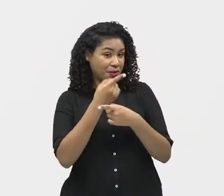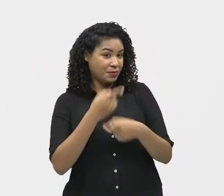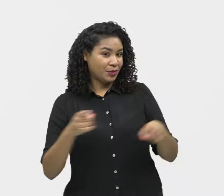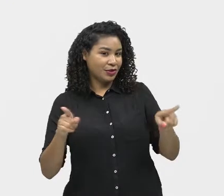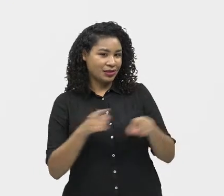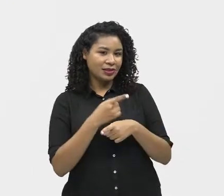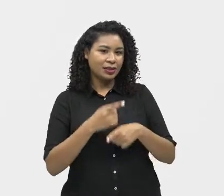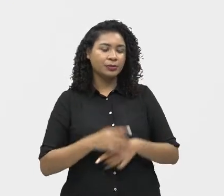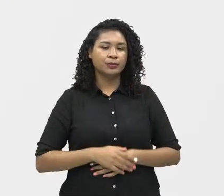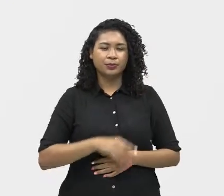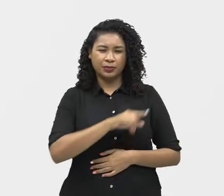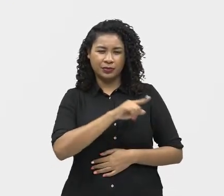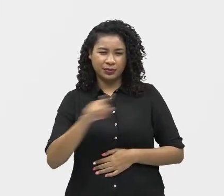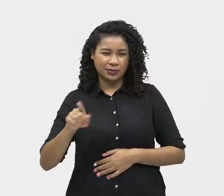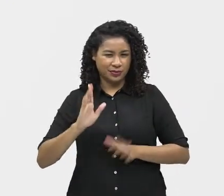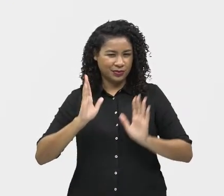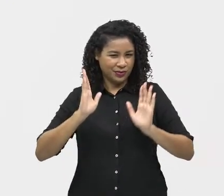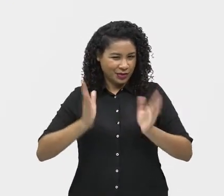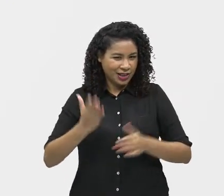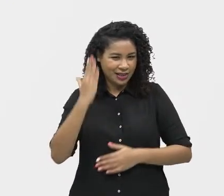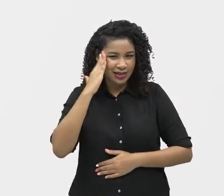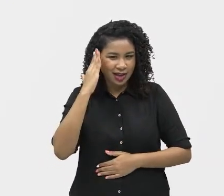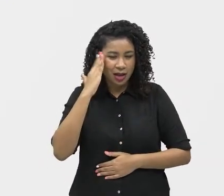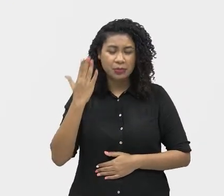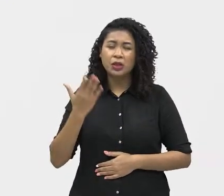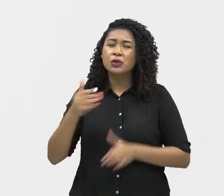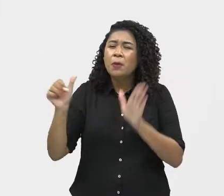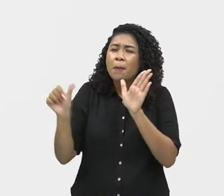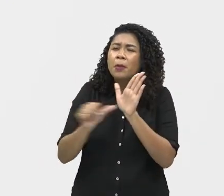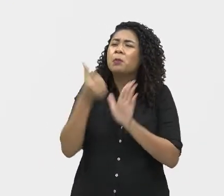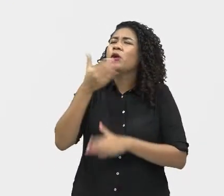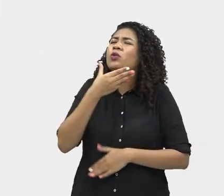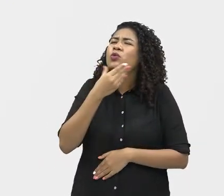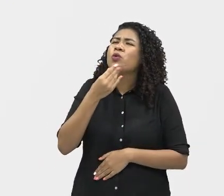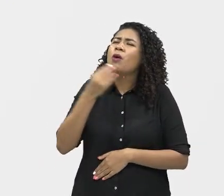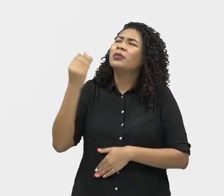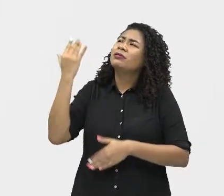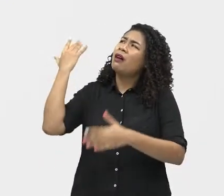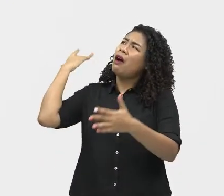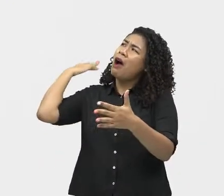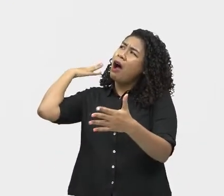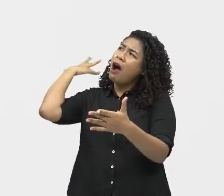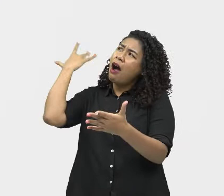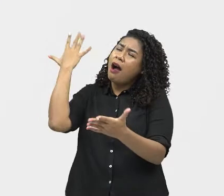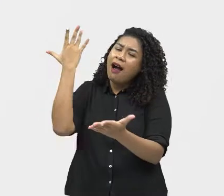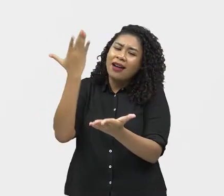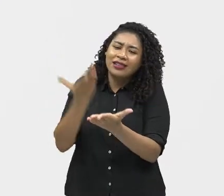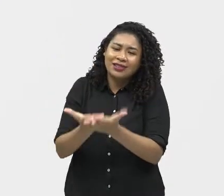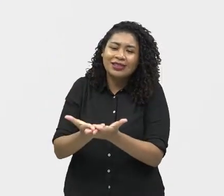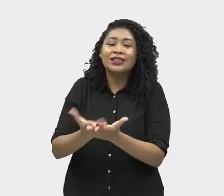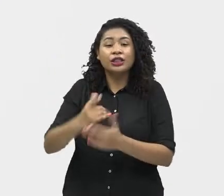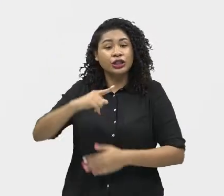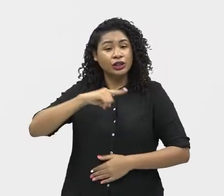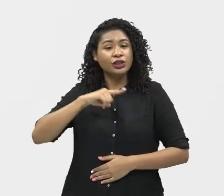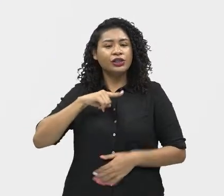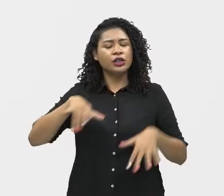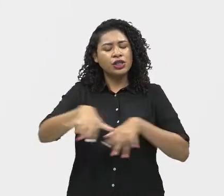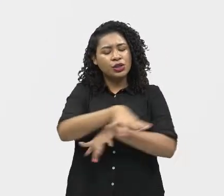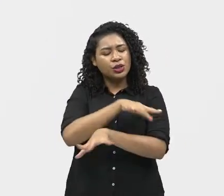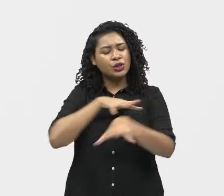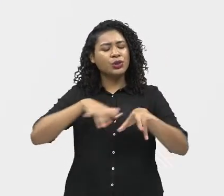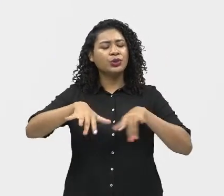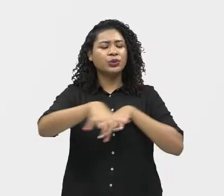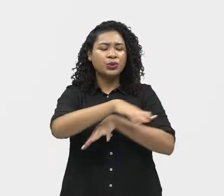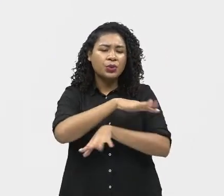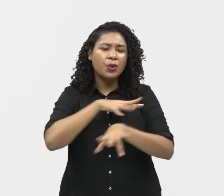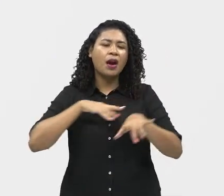já foi falado para vocês, épocas remotas, desde os primeiros homens, quando surgiram na Terra, eles já faziam seus rituais